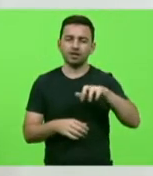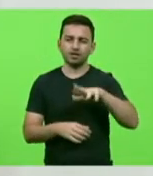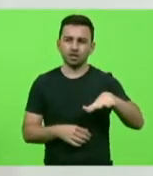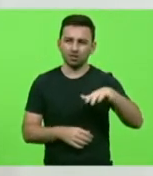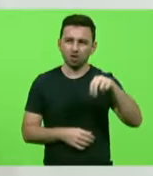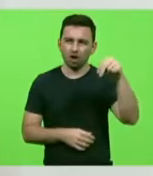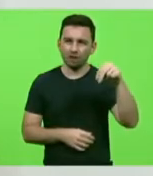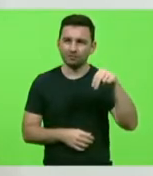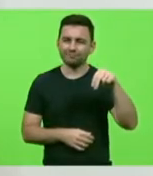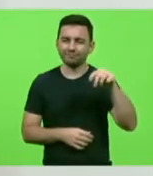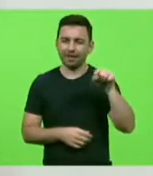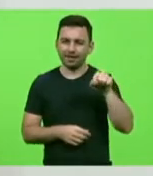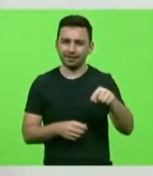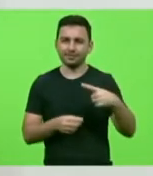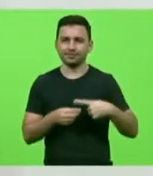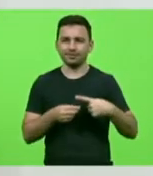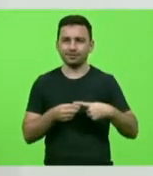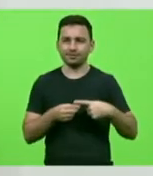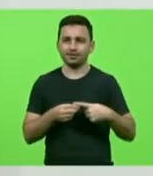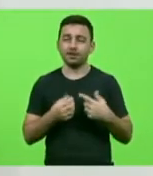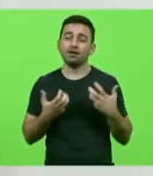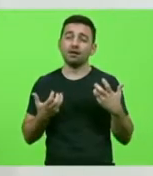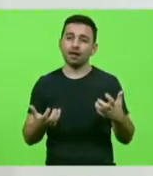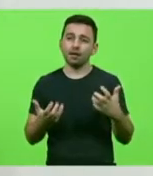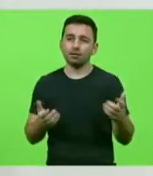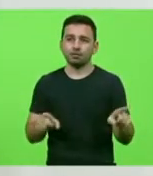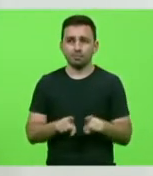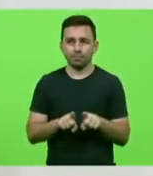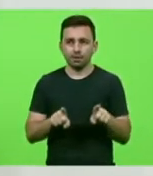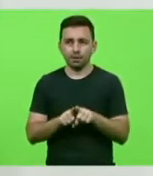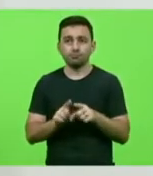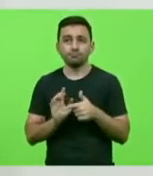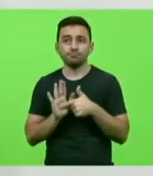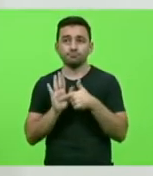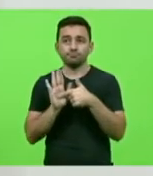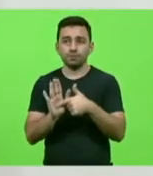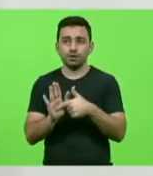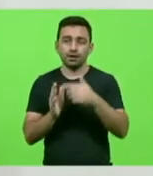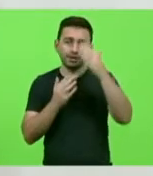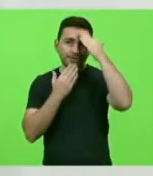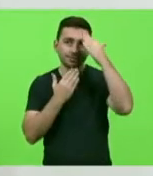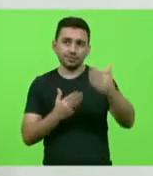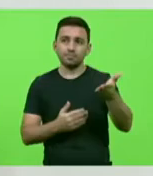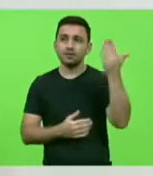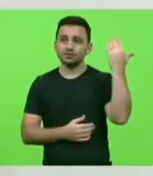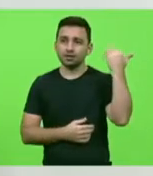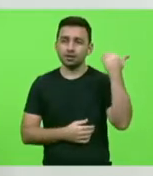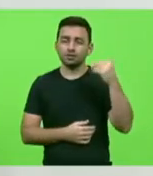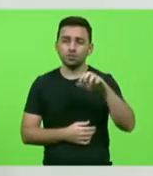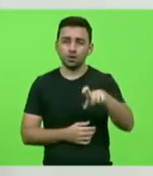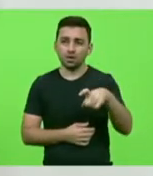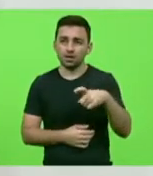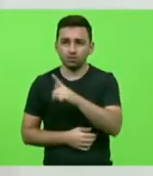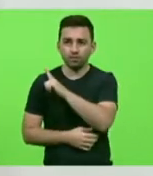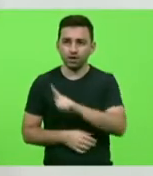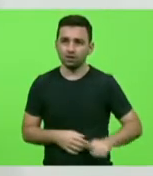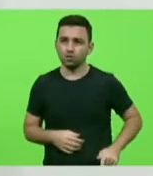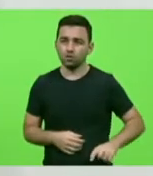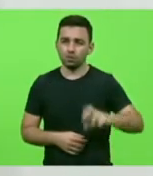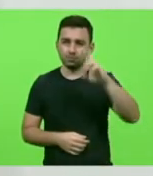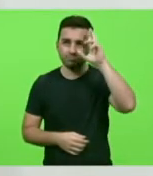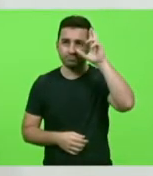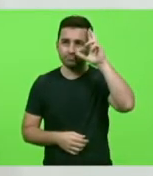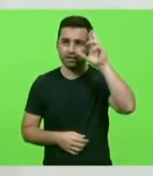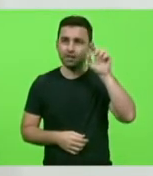cidade. Eu quero aqui fazer menção e agradecer, na época, o ex-governador Raimundo Colombo, que